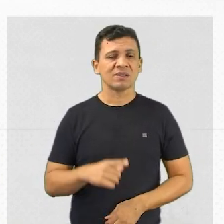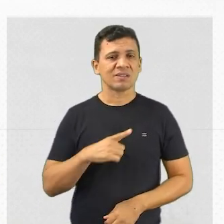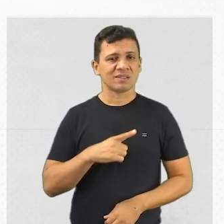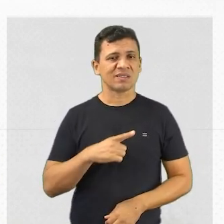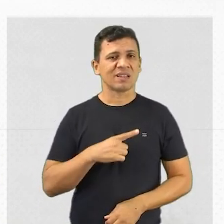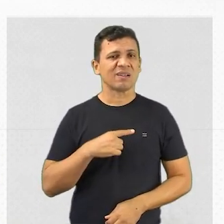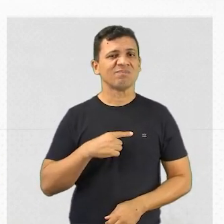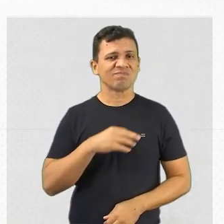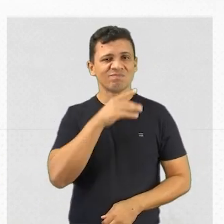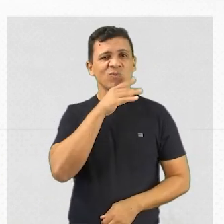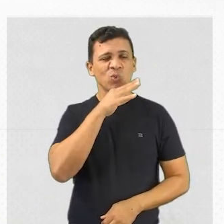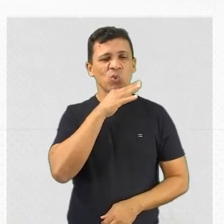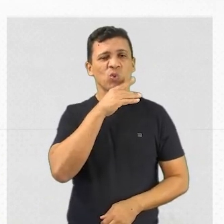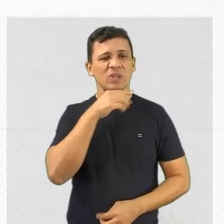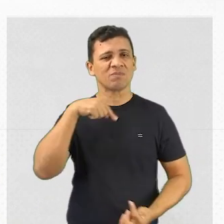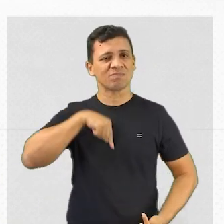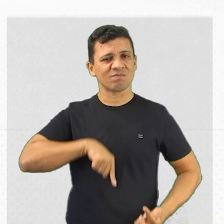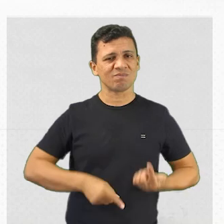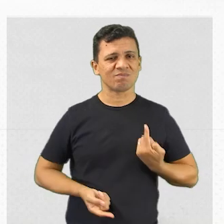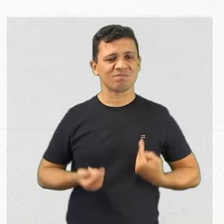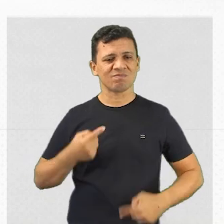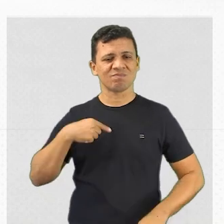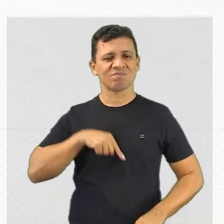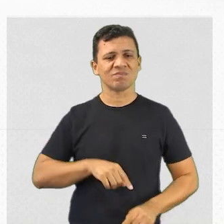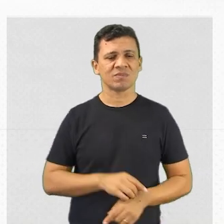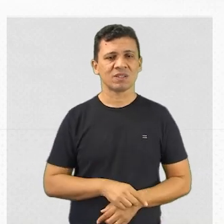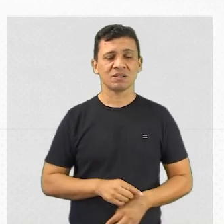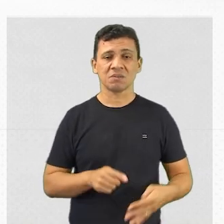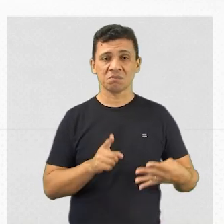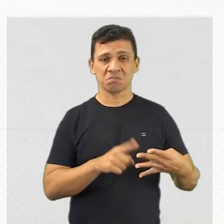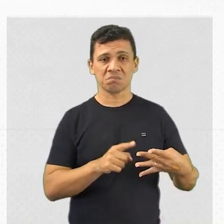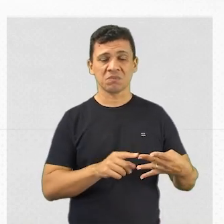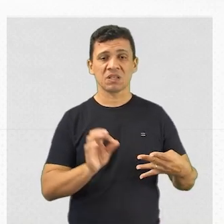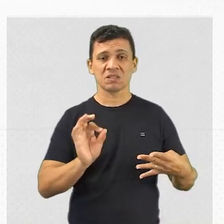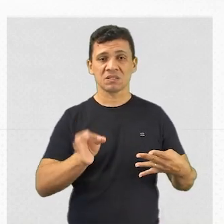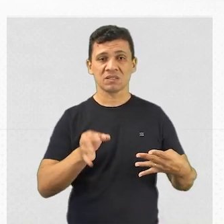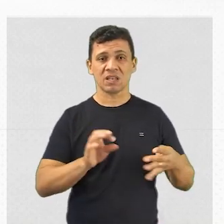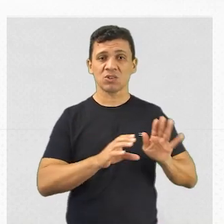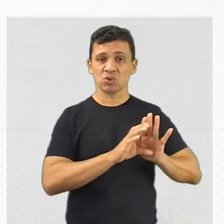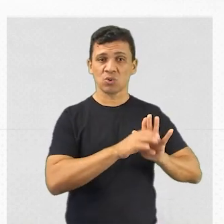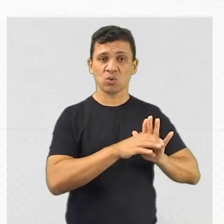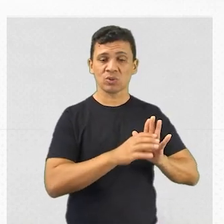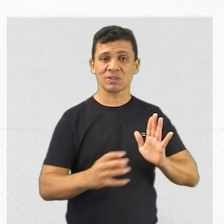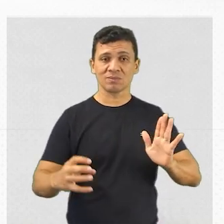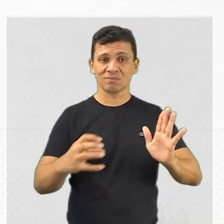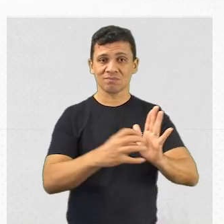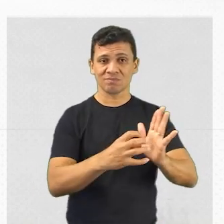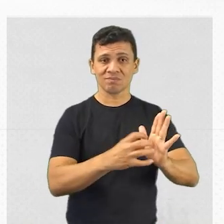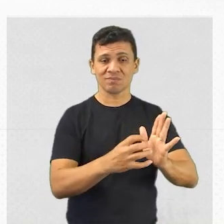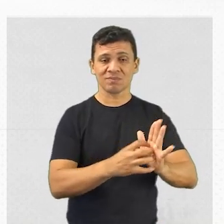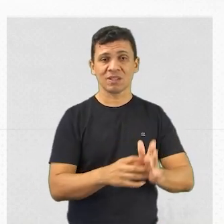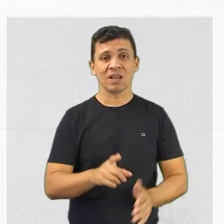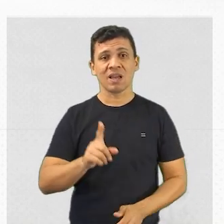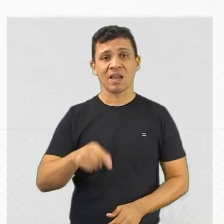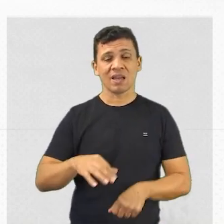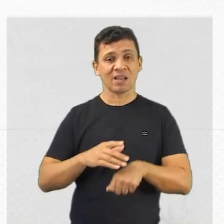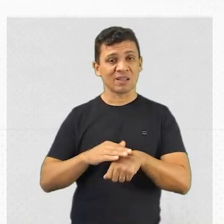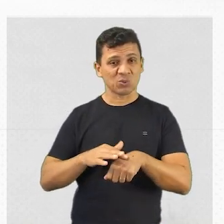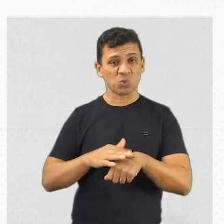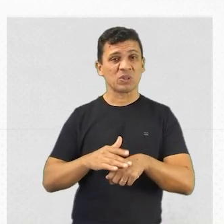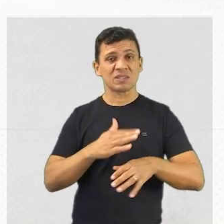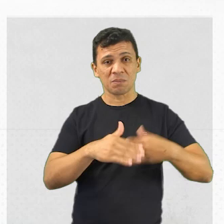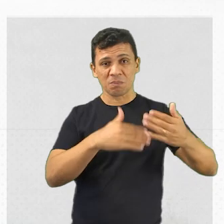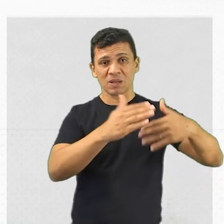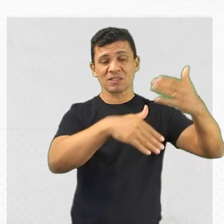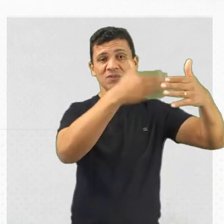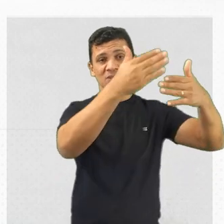gravemente comprometido. Bem certinho, né, pessoal, o conceito do que é a AIDS, né? A AIDS é a doença, é a fase mais